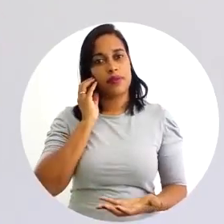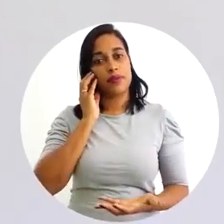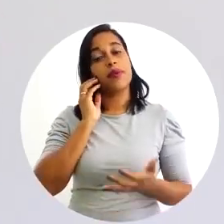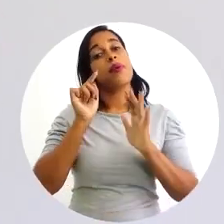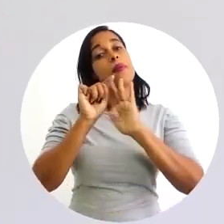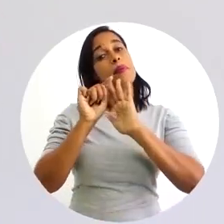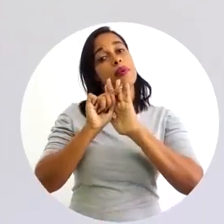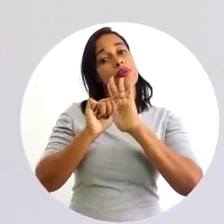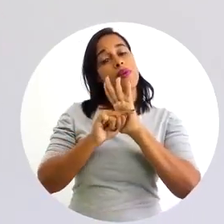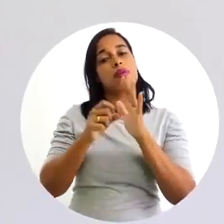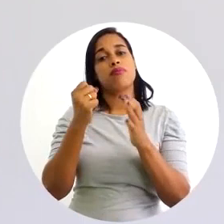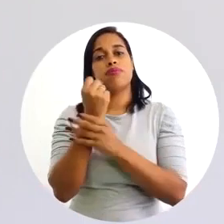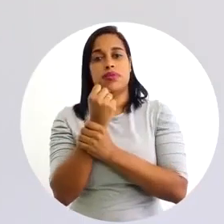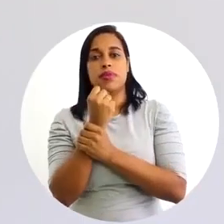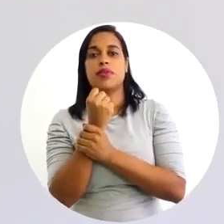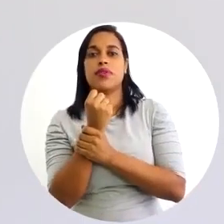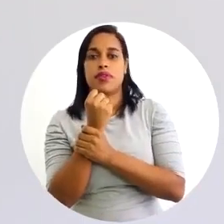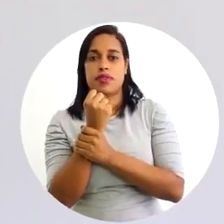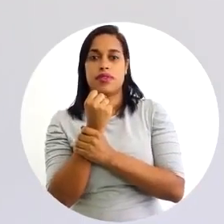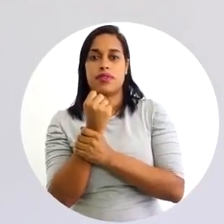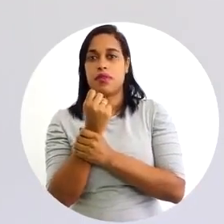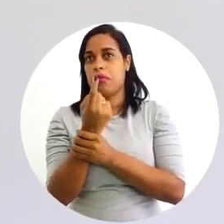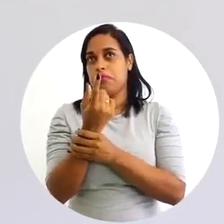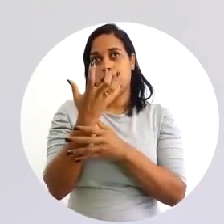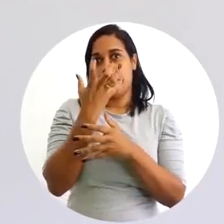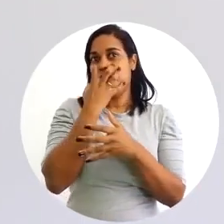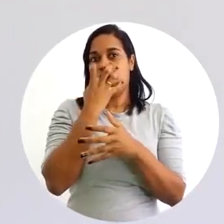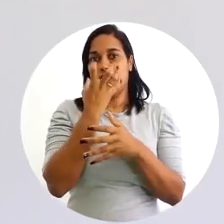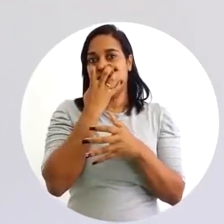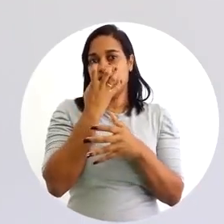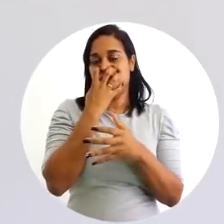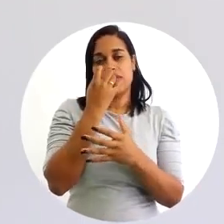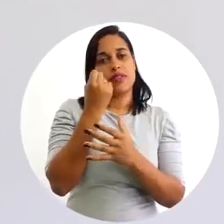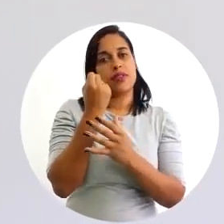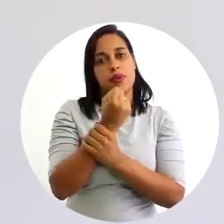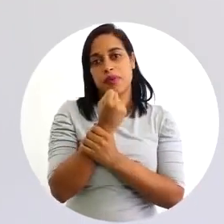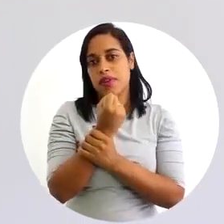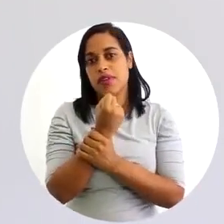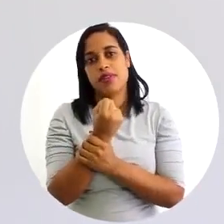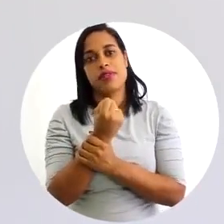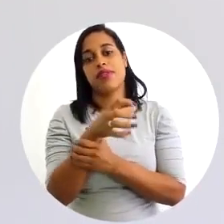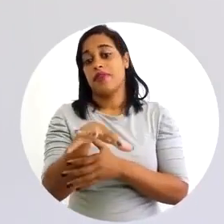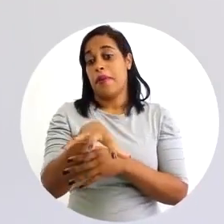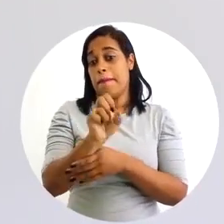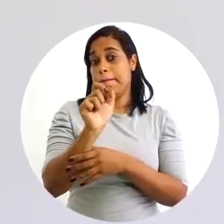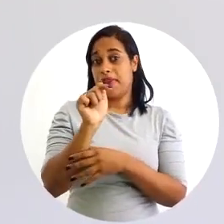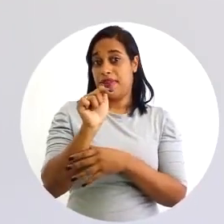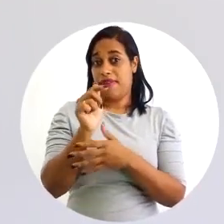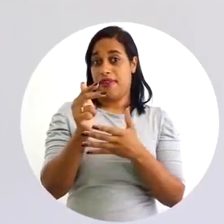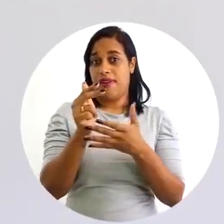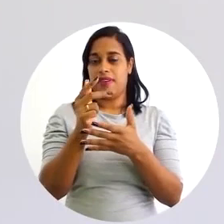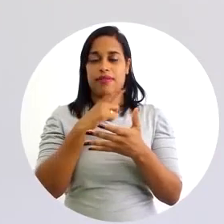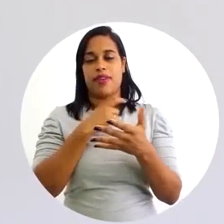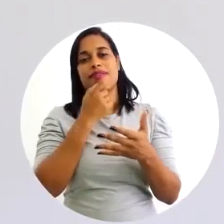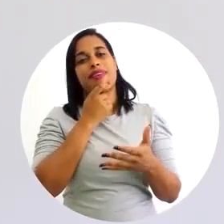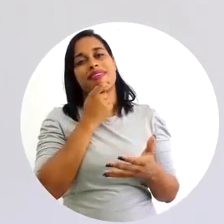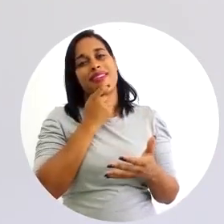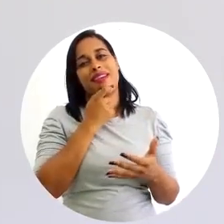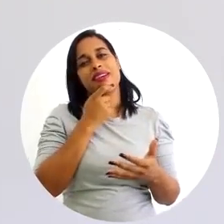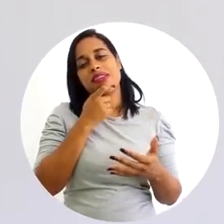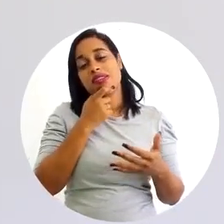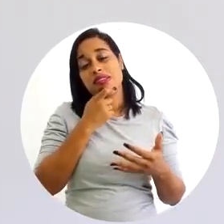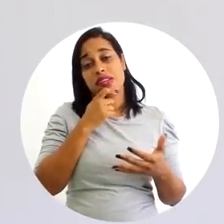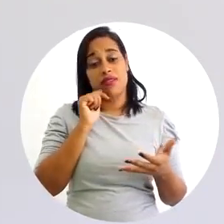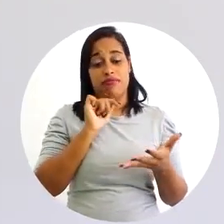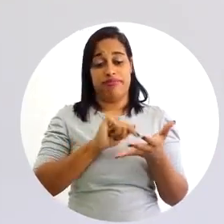um equipamento de segurança, né? Uma máscara de segurança, você vai pegar aquele manual e está em inglês, o manual